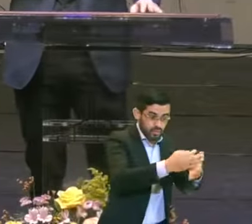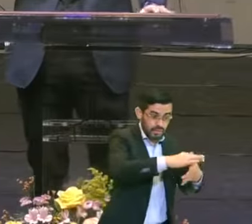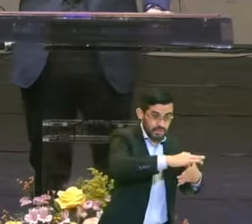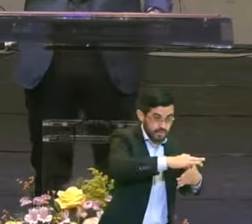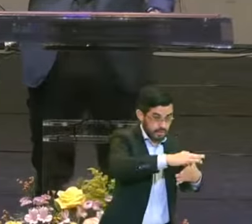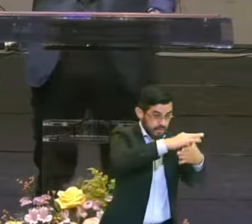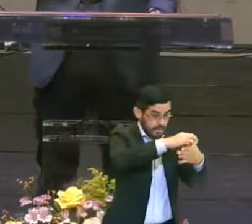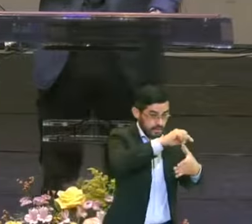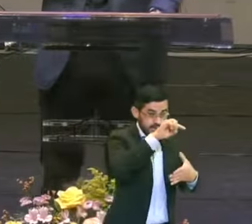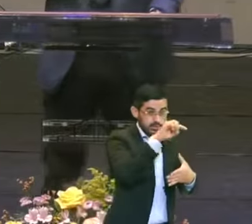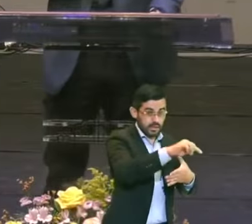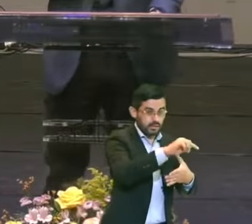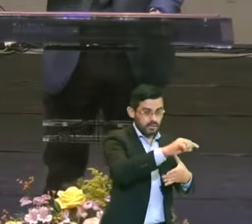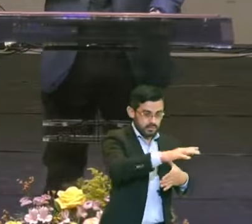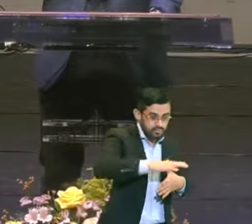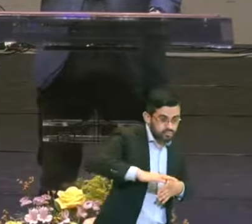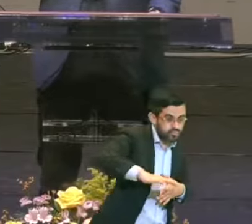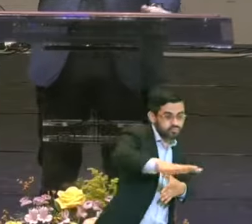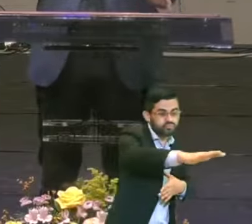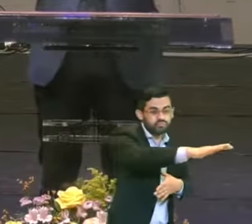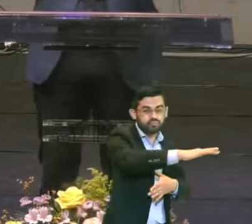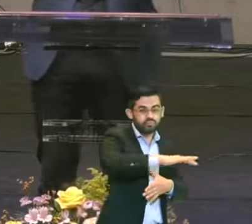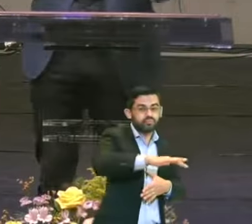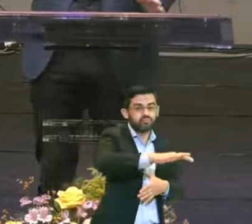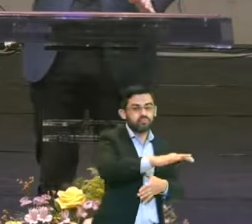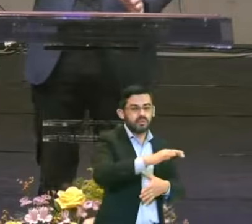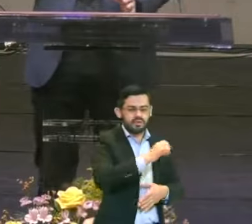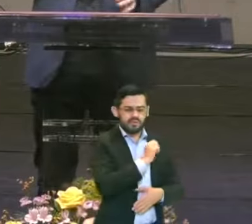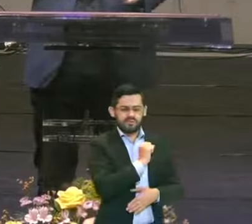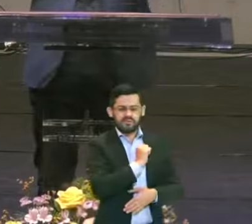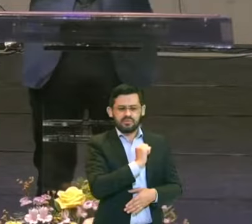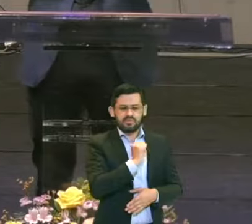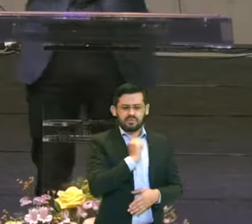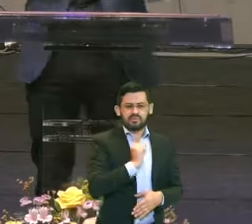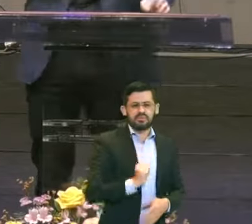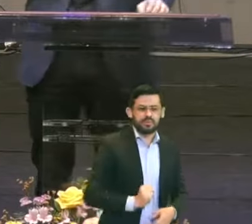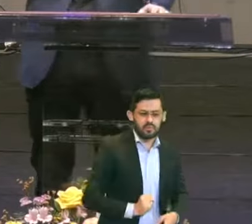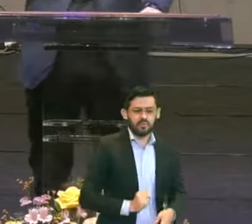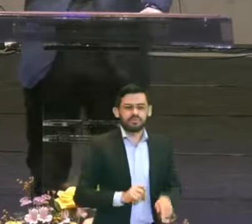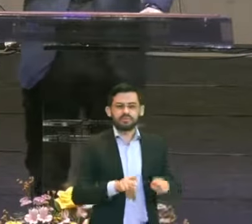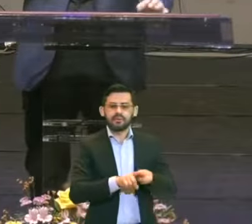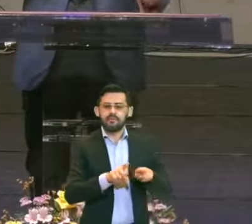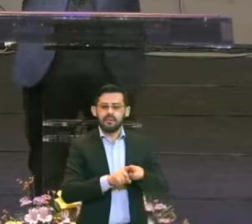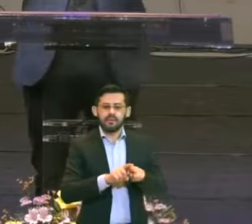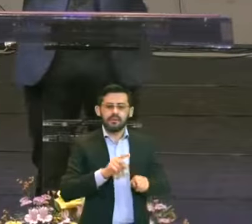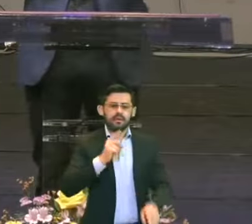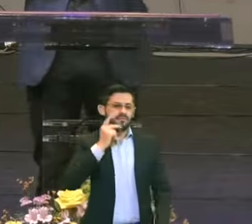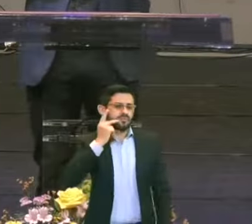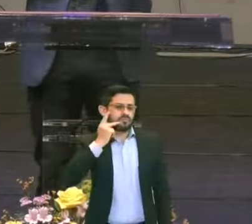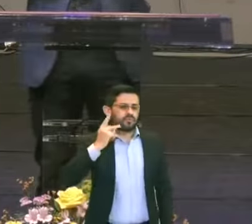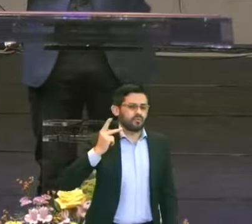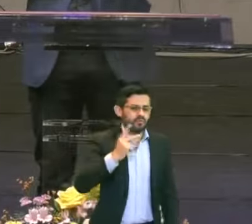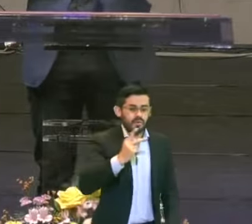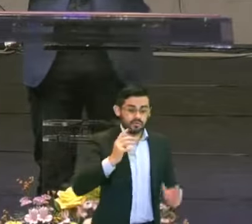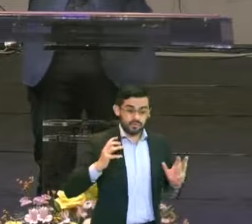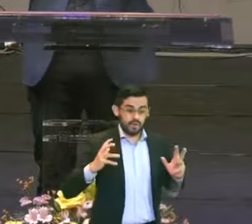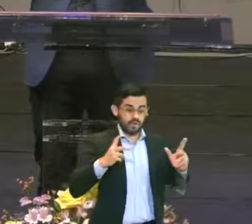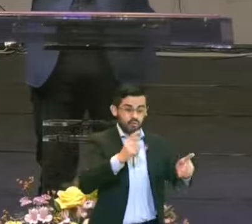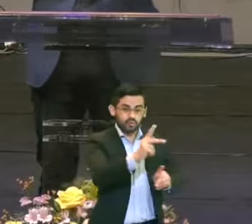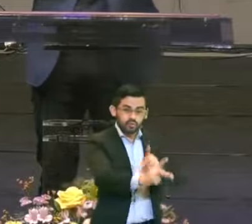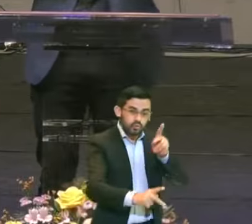ainda restavam entre os exilados, aos sacerdotes, aos profetas e todo o povo